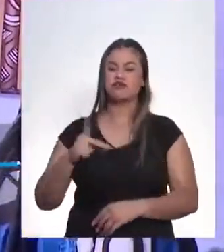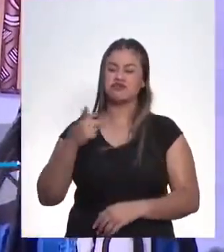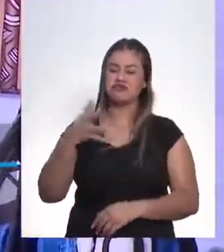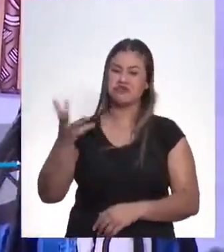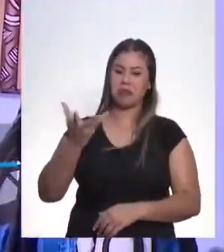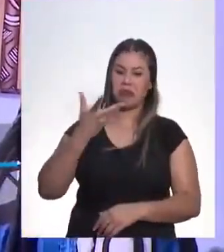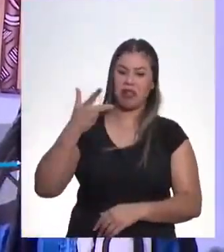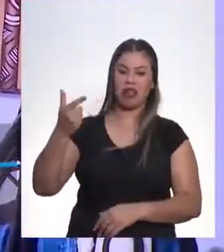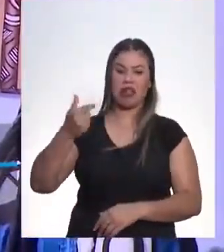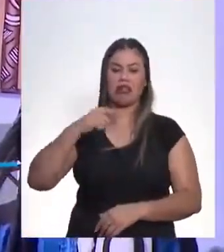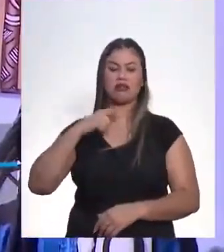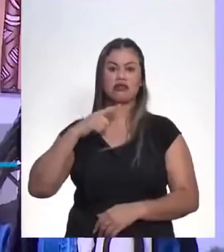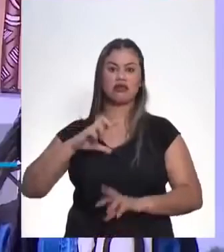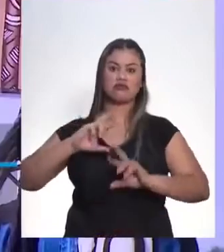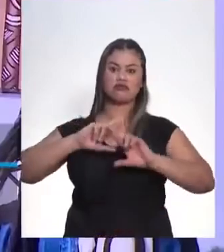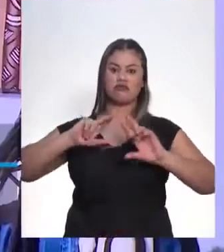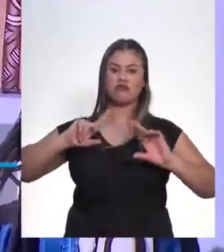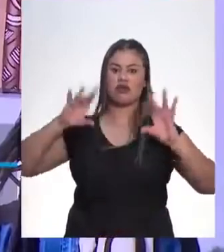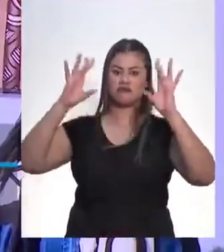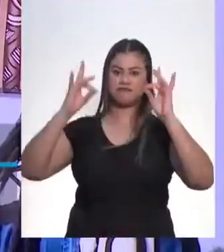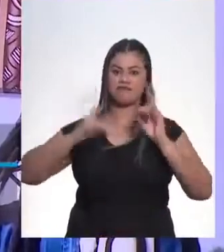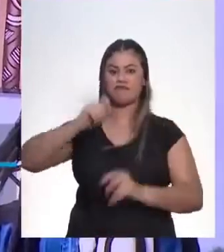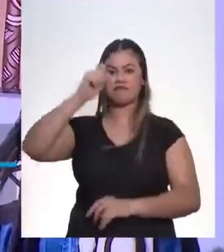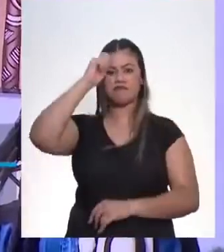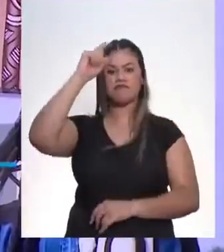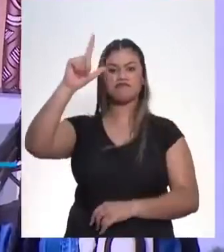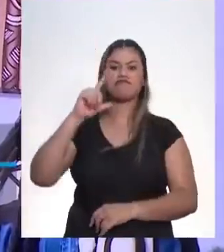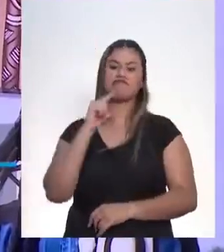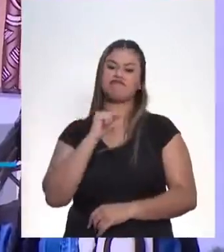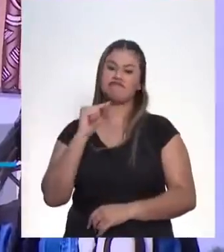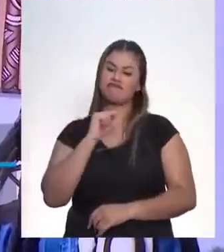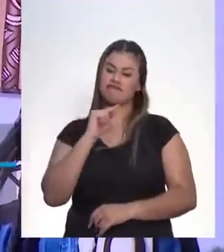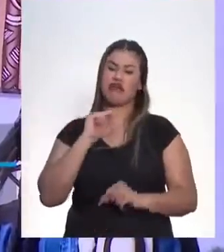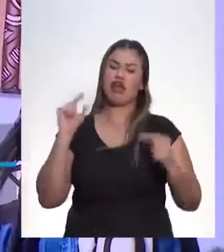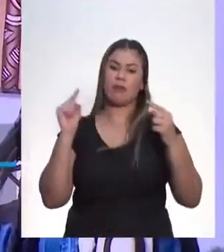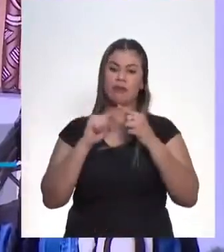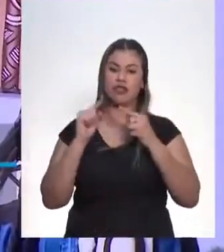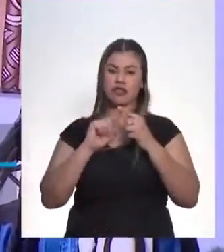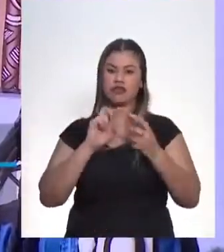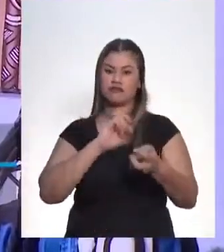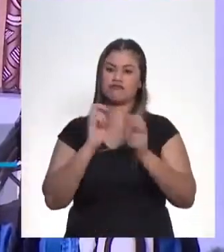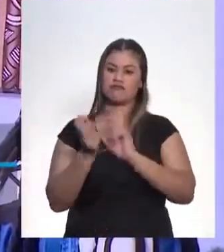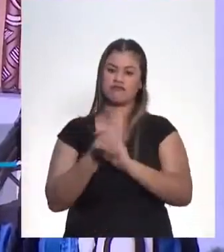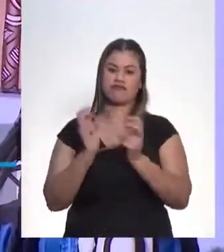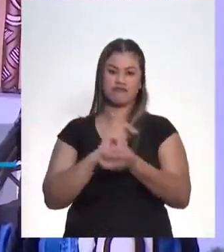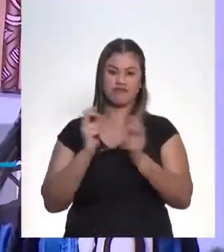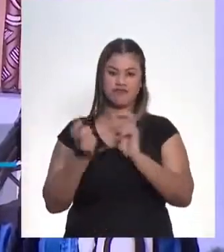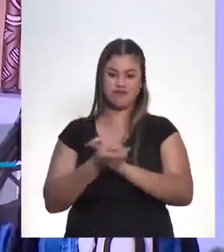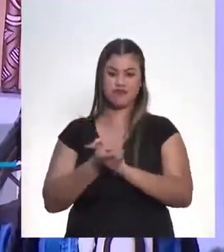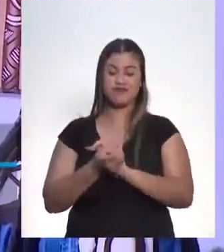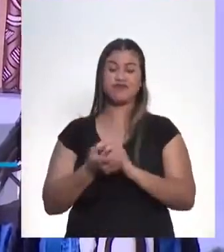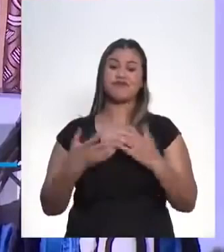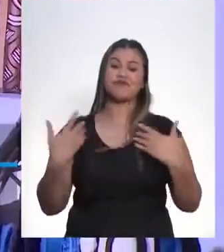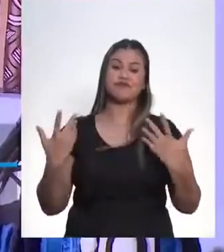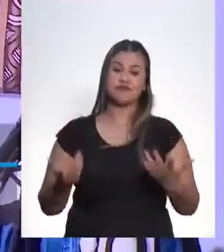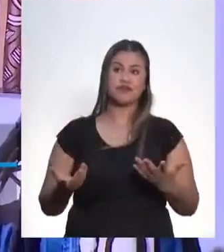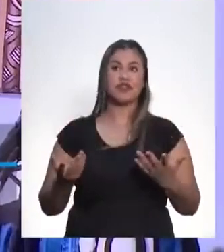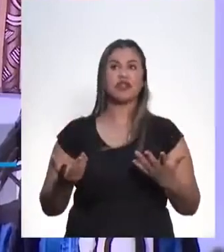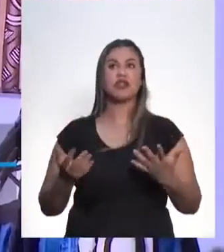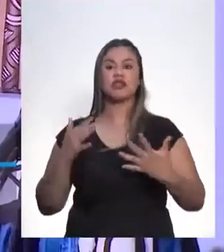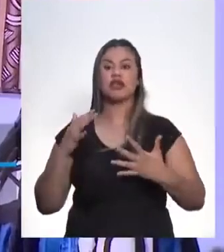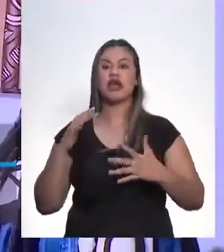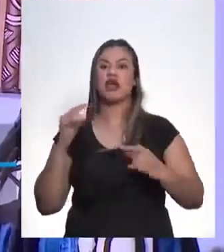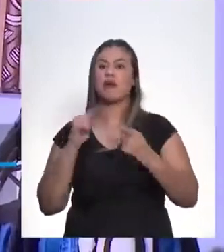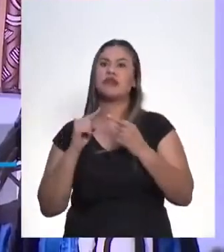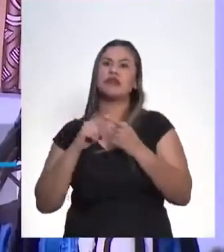ouvir essa riqueza cultural que envolve a capoeira, que embora esteja no